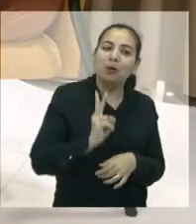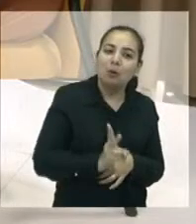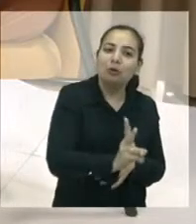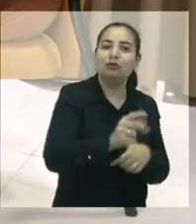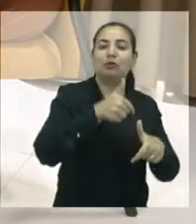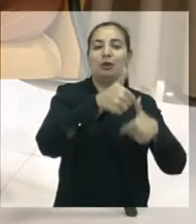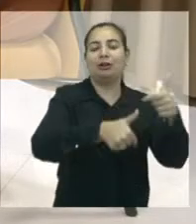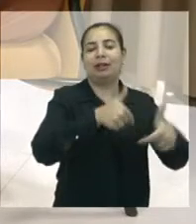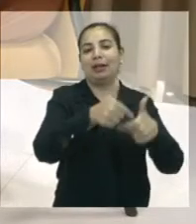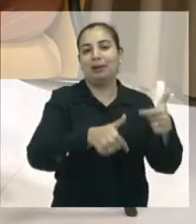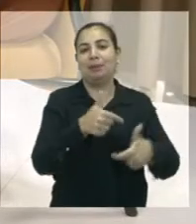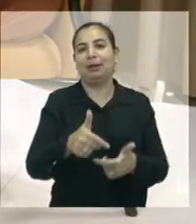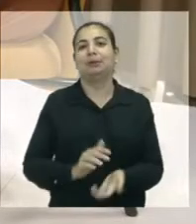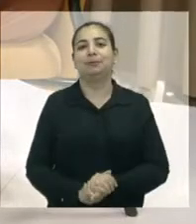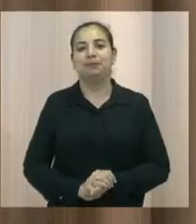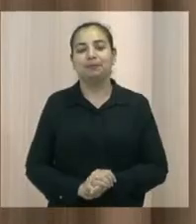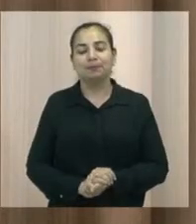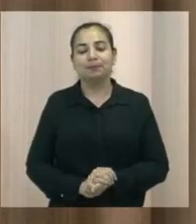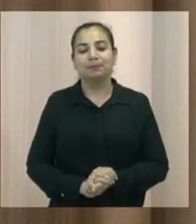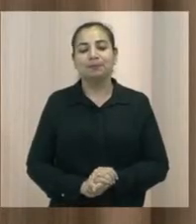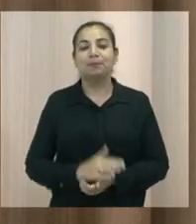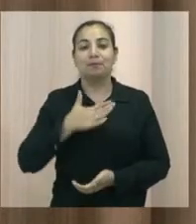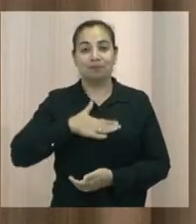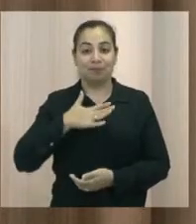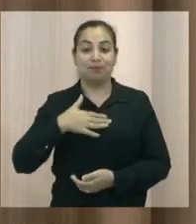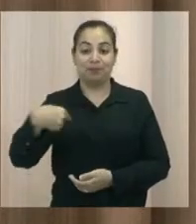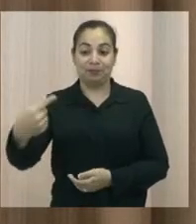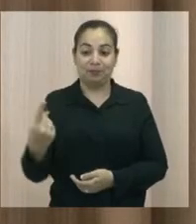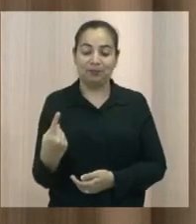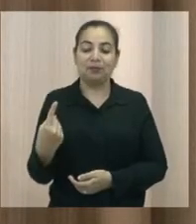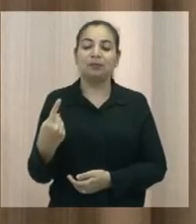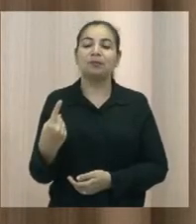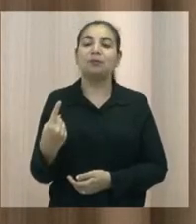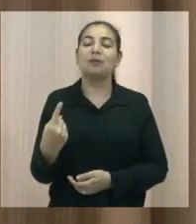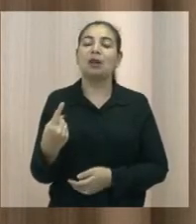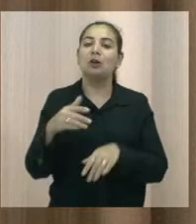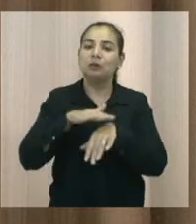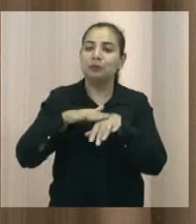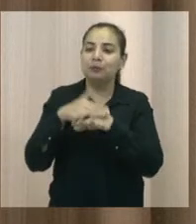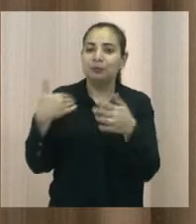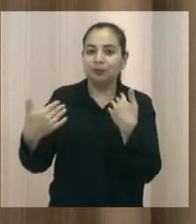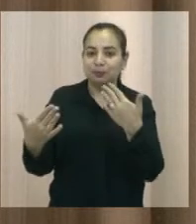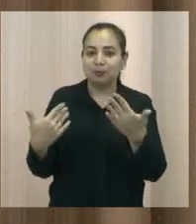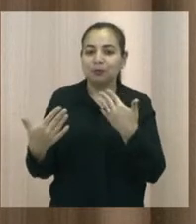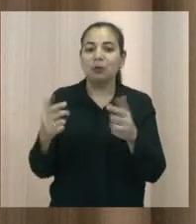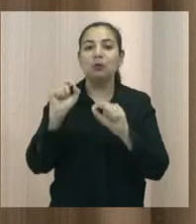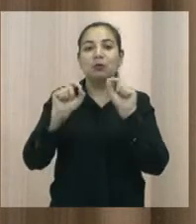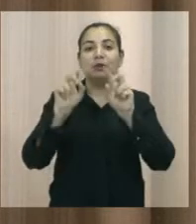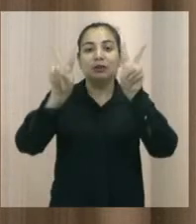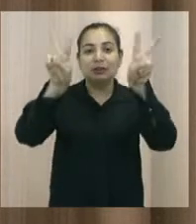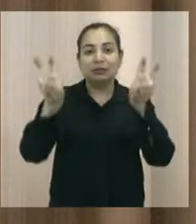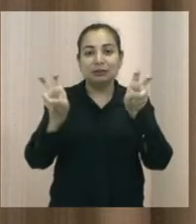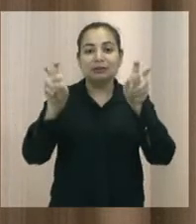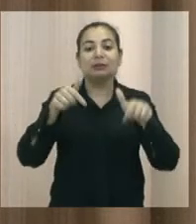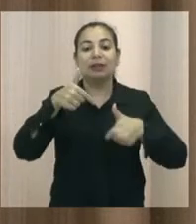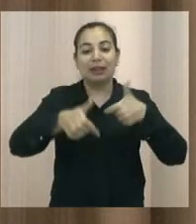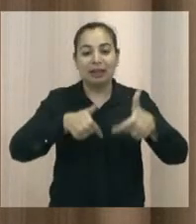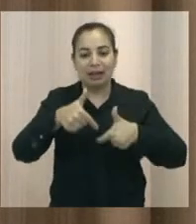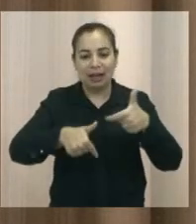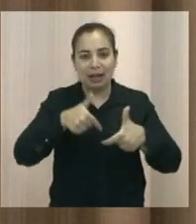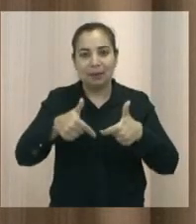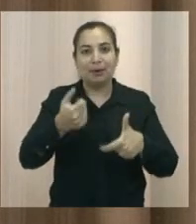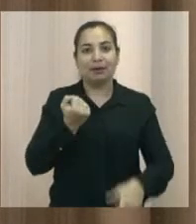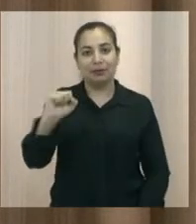verdade. A gente vai fazer o nosso primeiro intervalo, mas já a gente está de volta, continuando esse bate-papo hoje aqui, onde a gente fala sobre o trabalho, né,